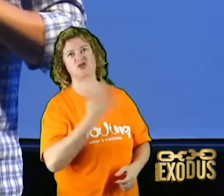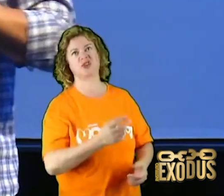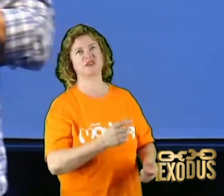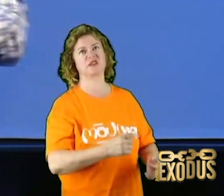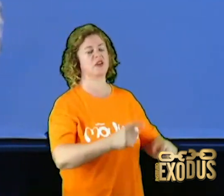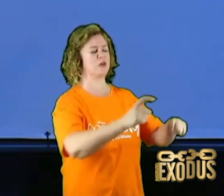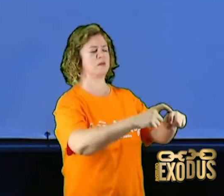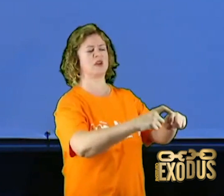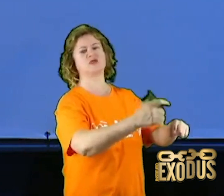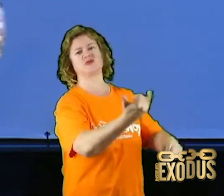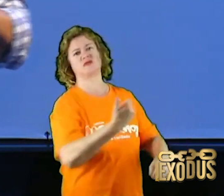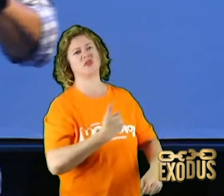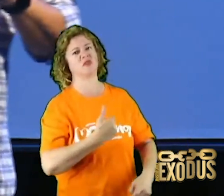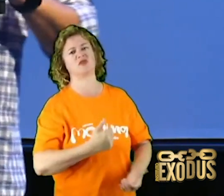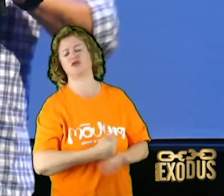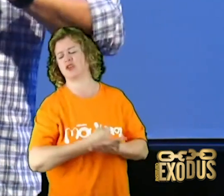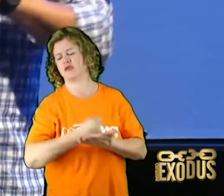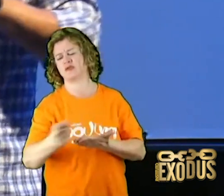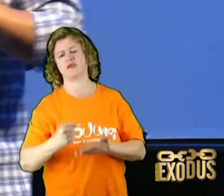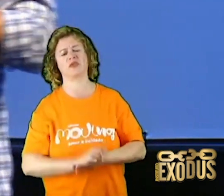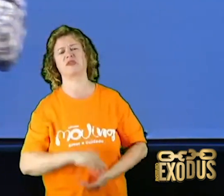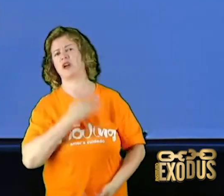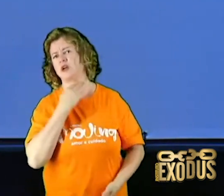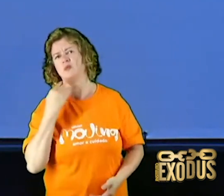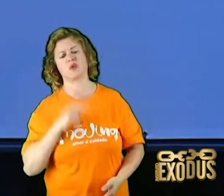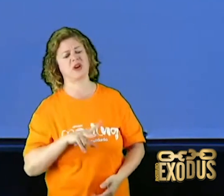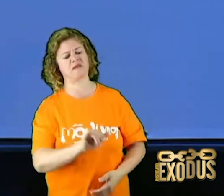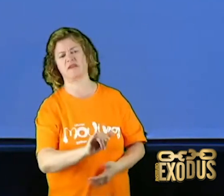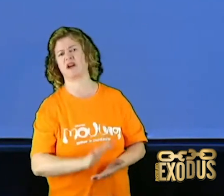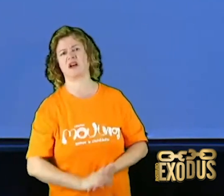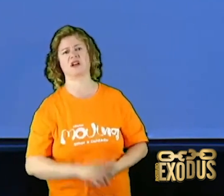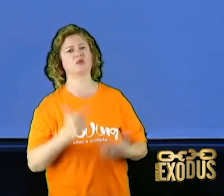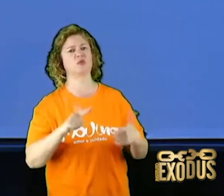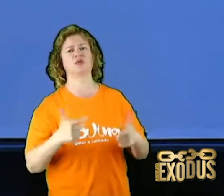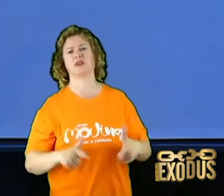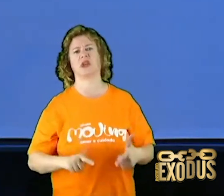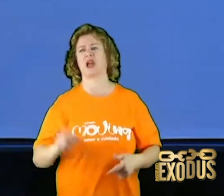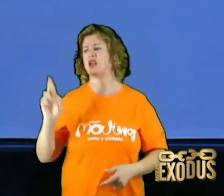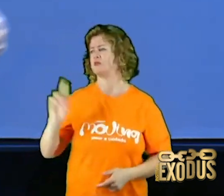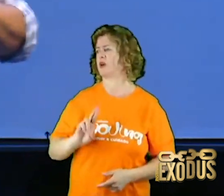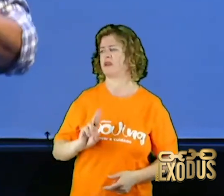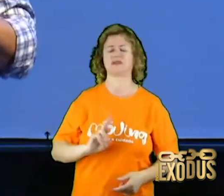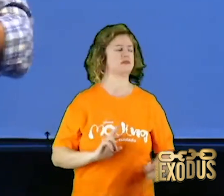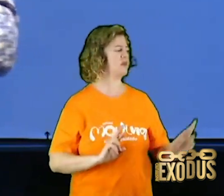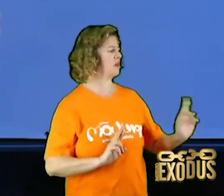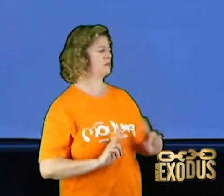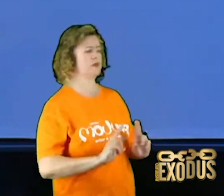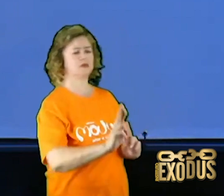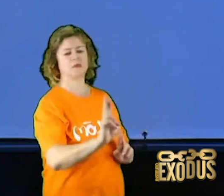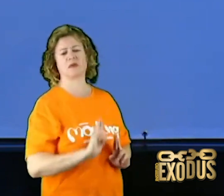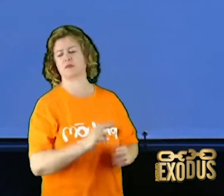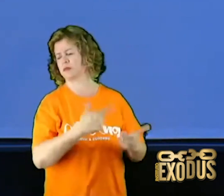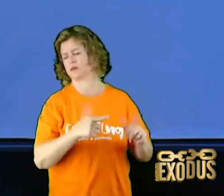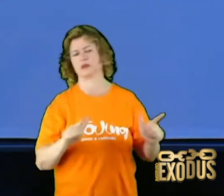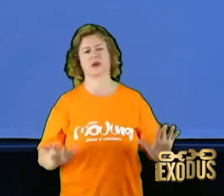financeira. Não tem solução é psicológica, psiquiátrica, não existe uma solução que me ajude, mas existe um